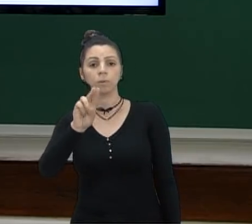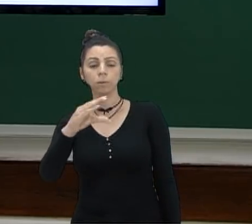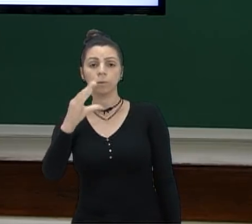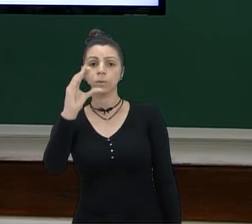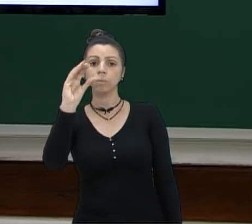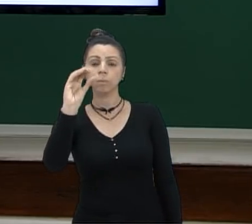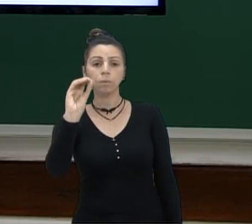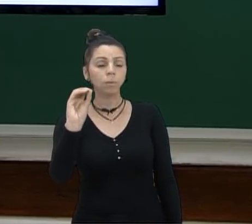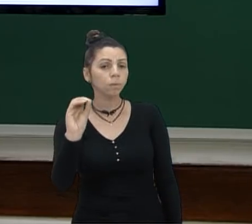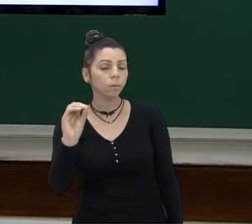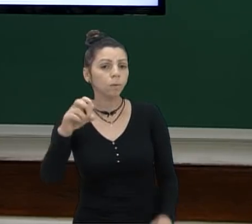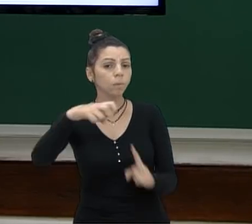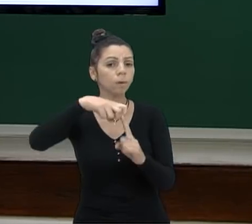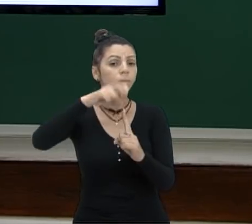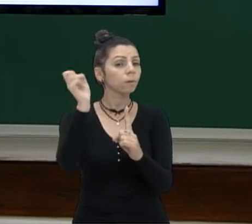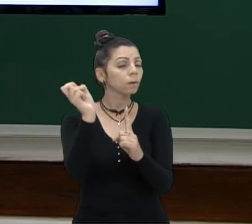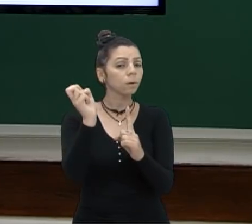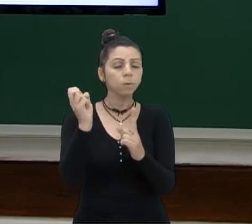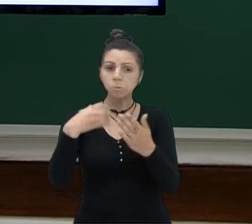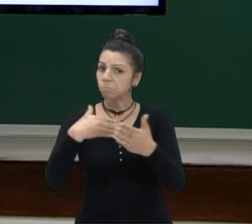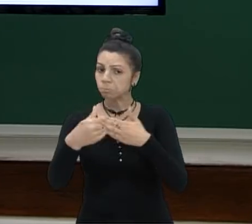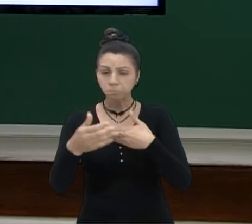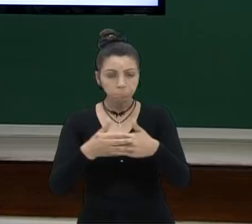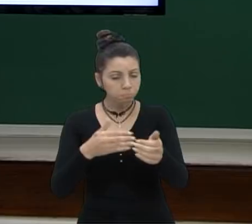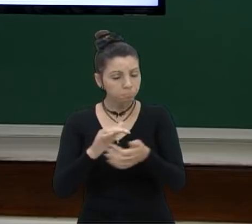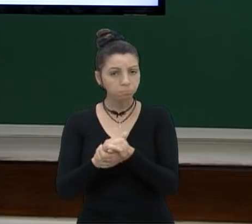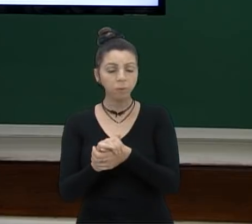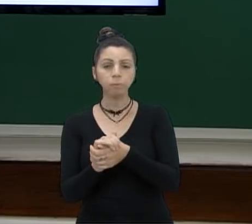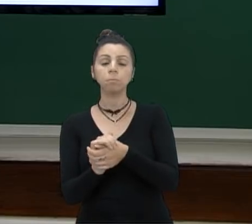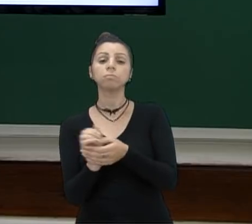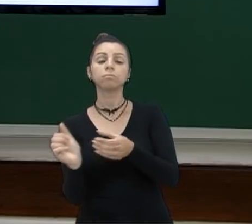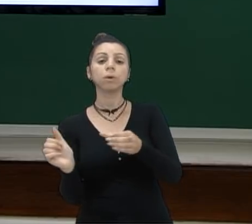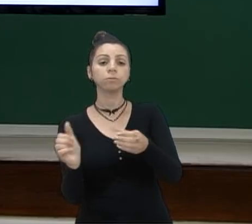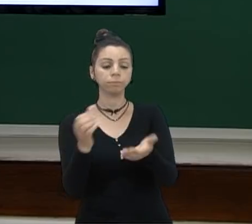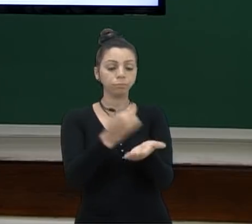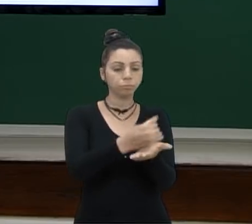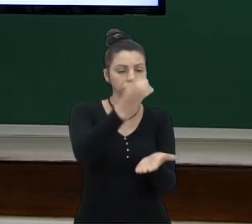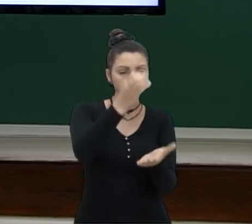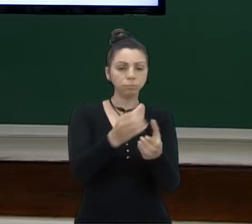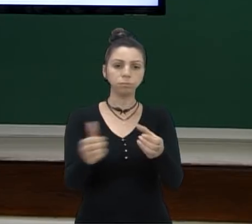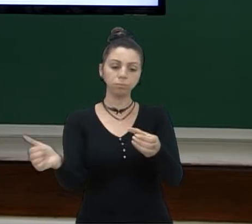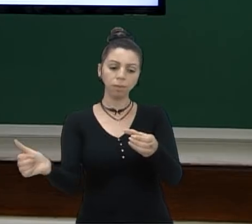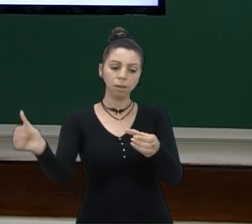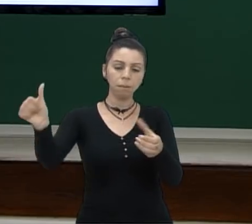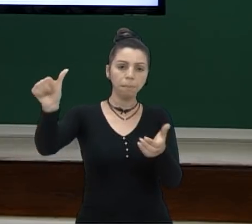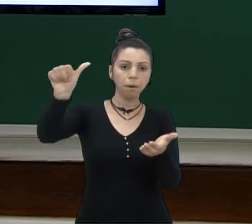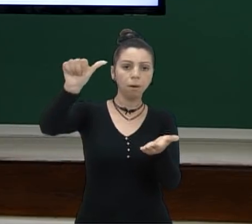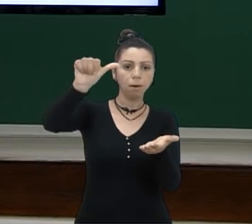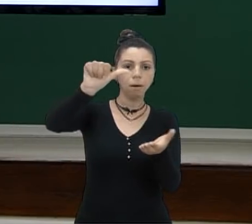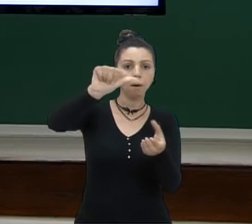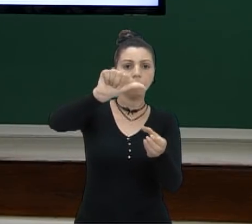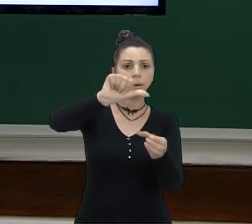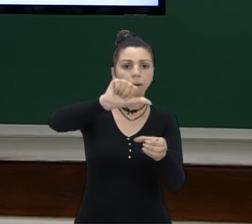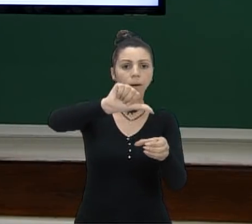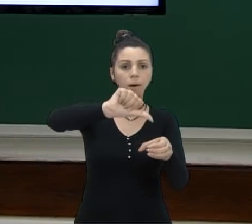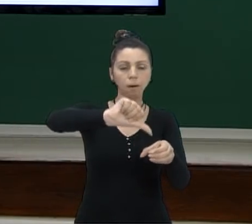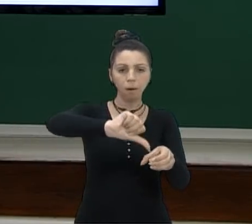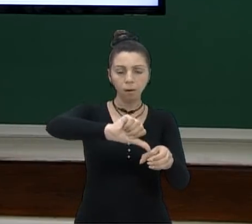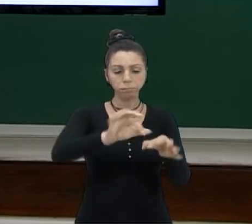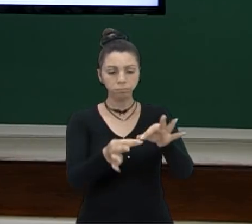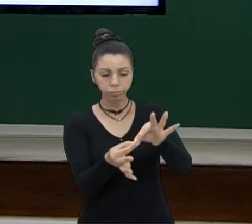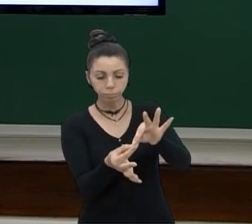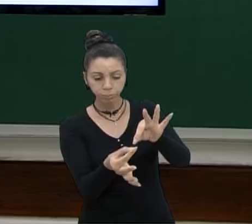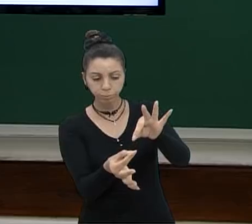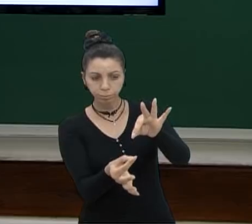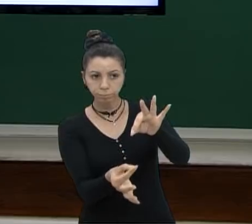e colocar no determinado recipiente, num pote, num copo, numa garrafa, numa jarra.